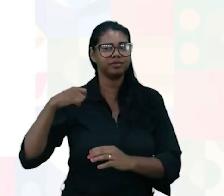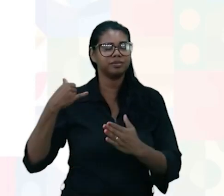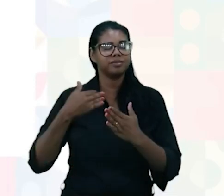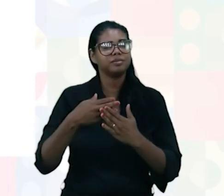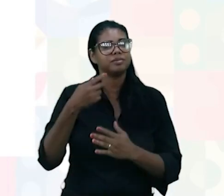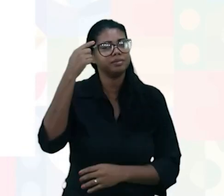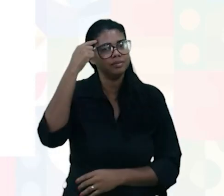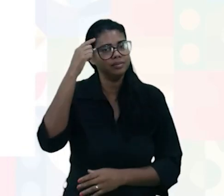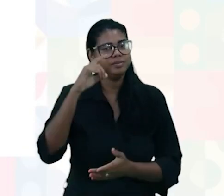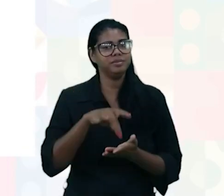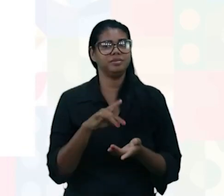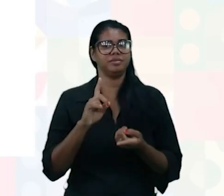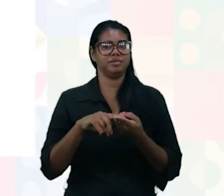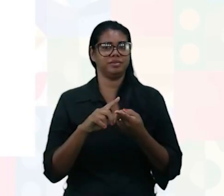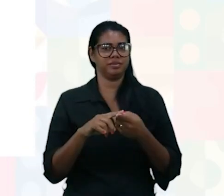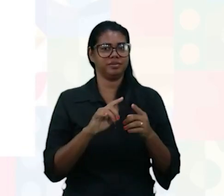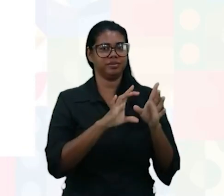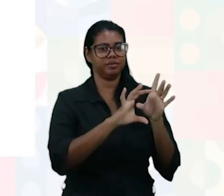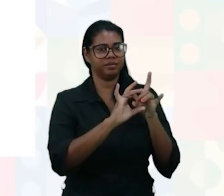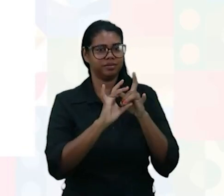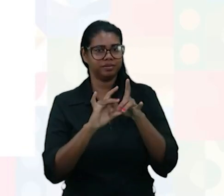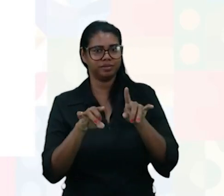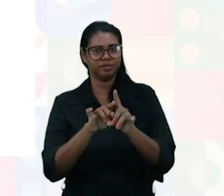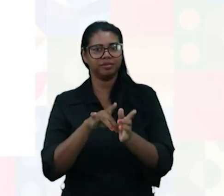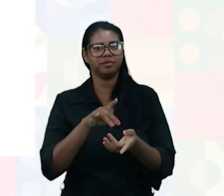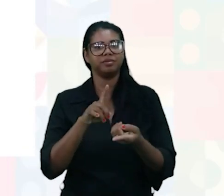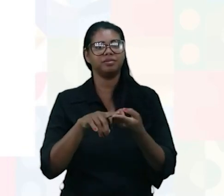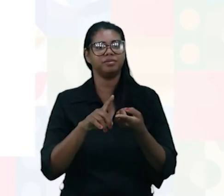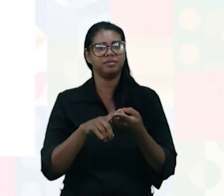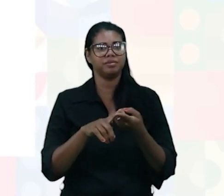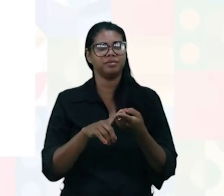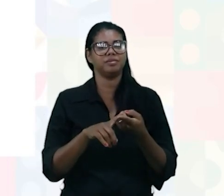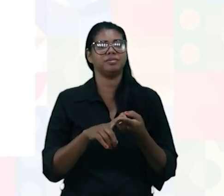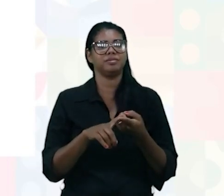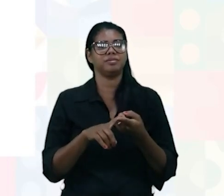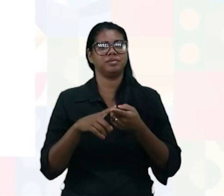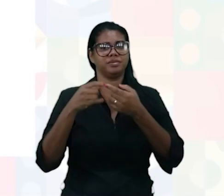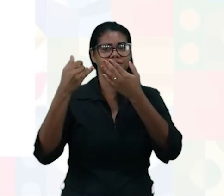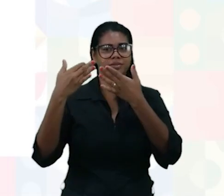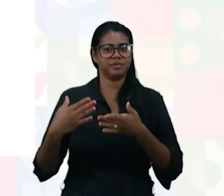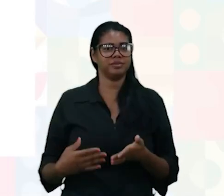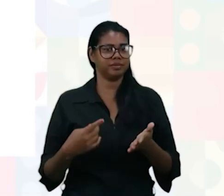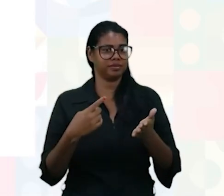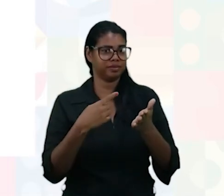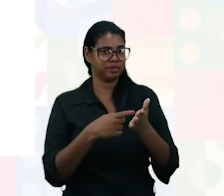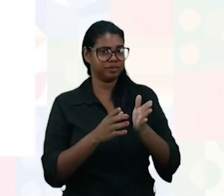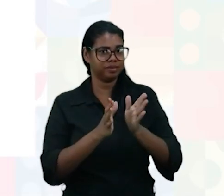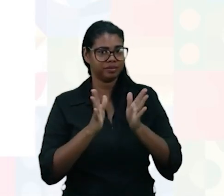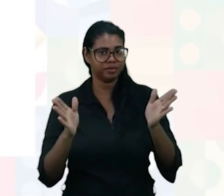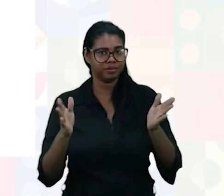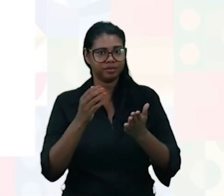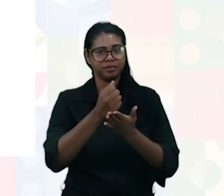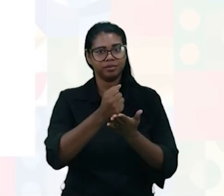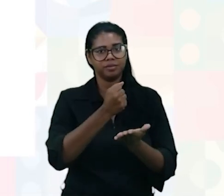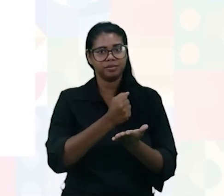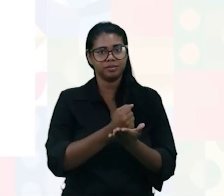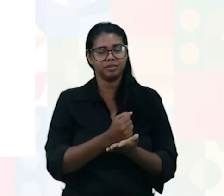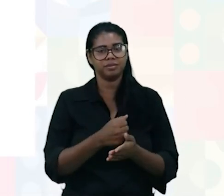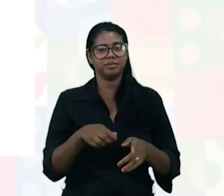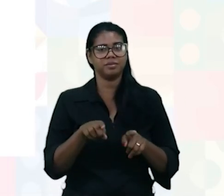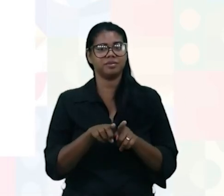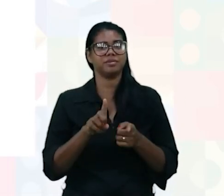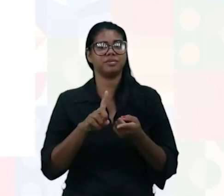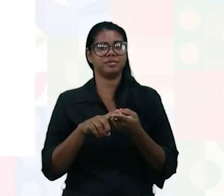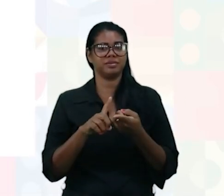pensada exatamente para esse contexto de livros. Então, é achar, encontrar, localizar, acessar esse documento, esse livro